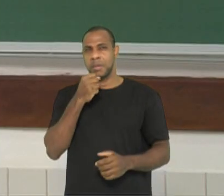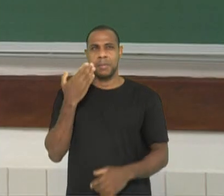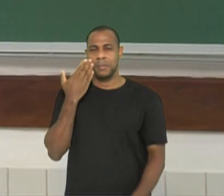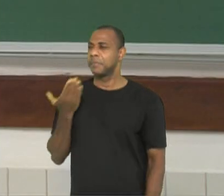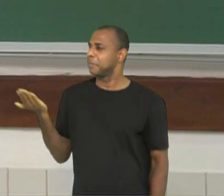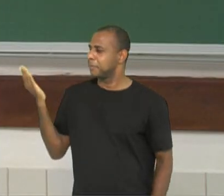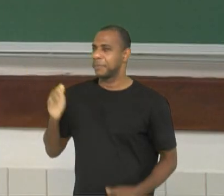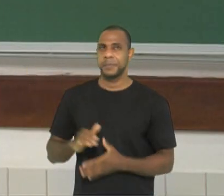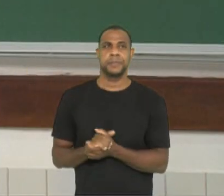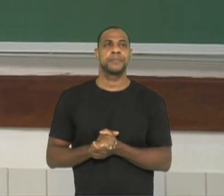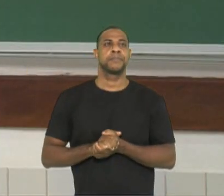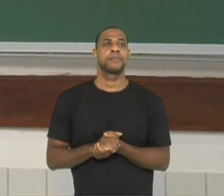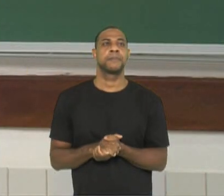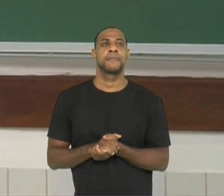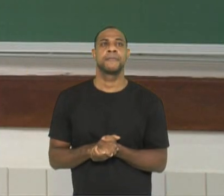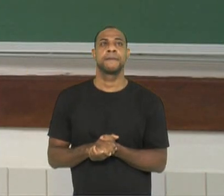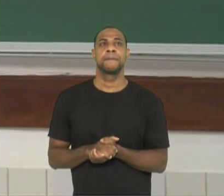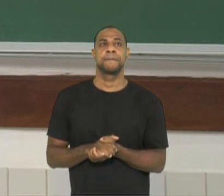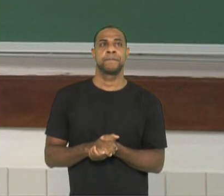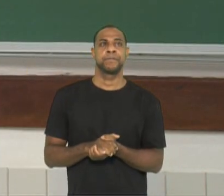partes. Primeiramente,